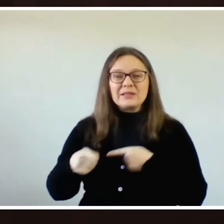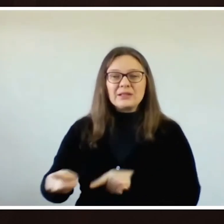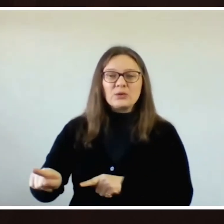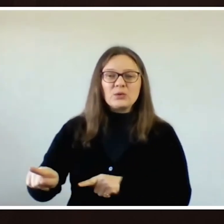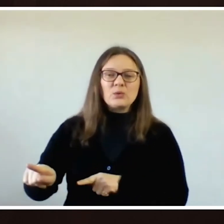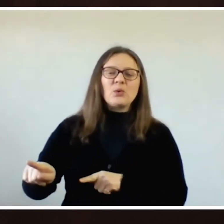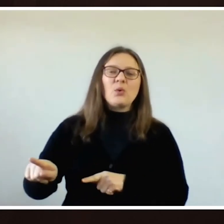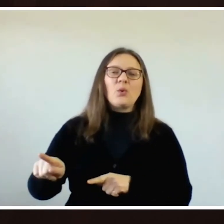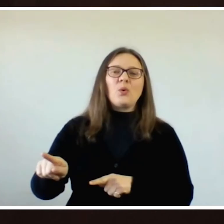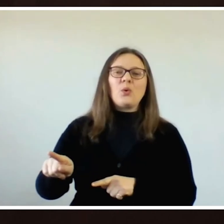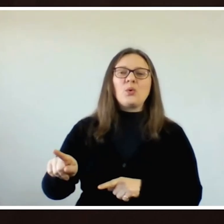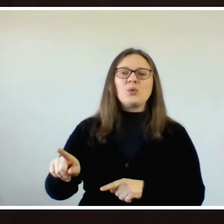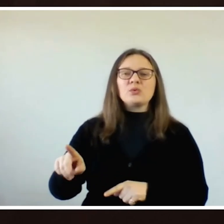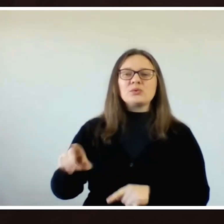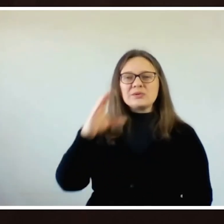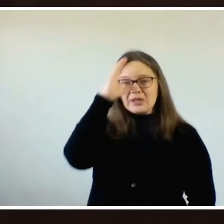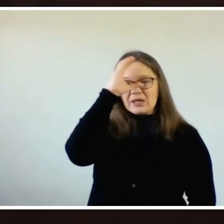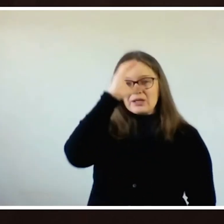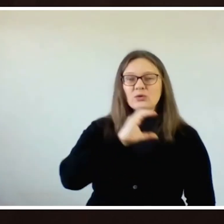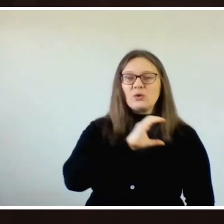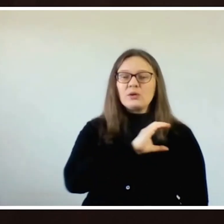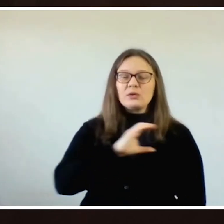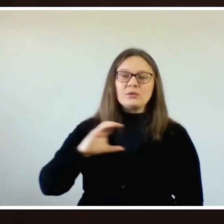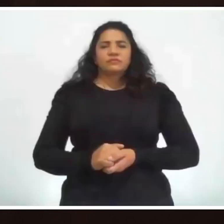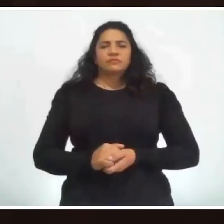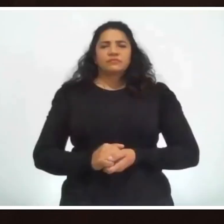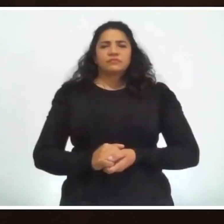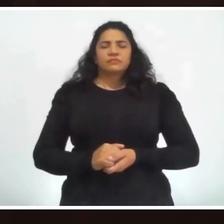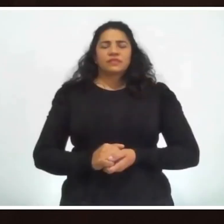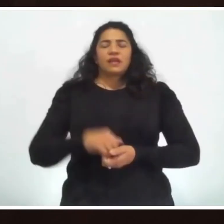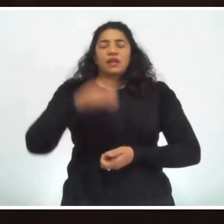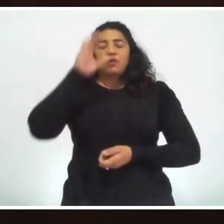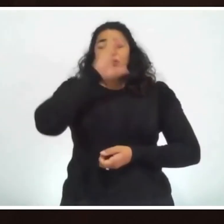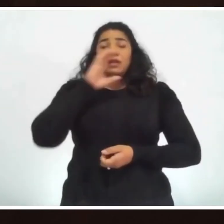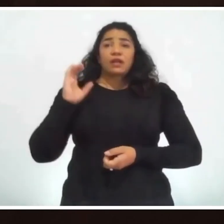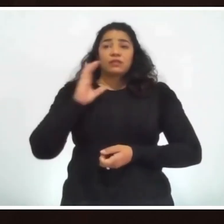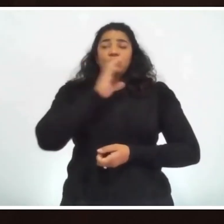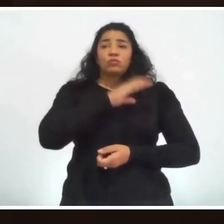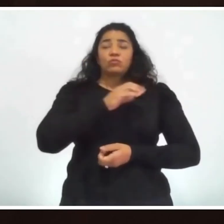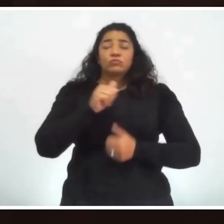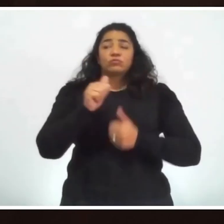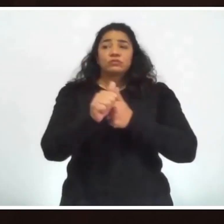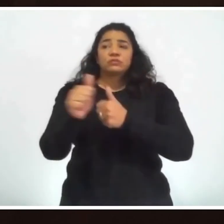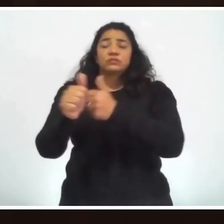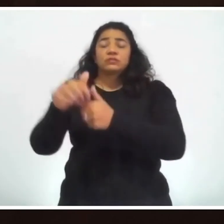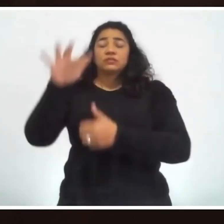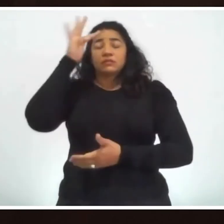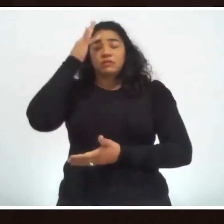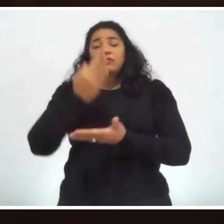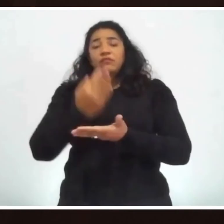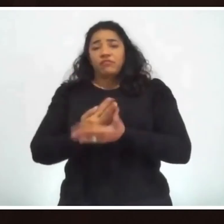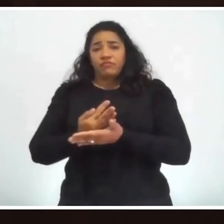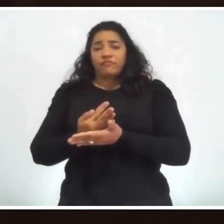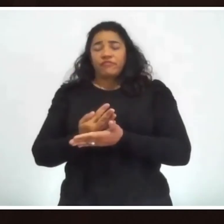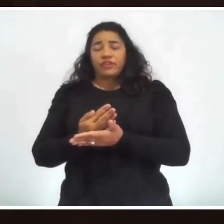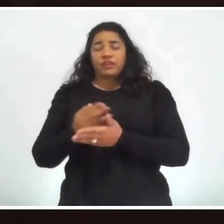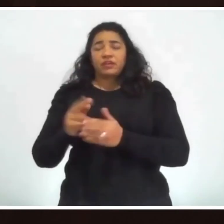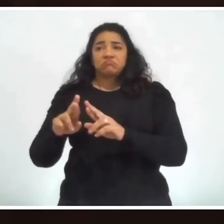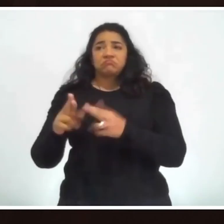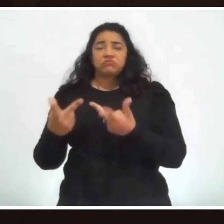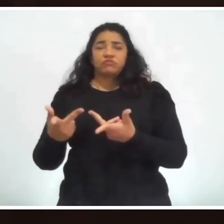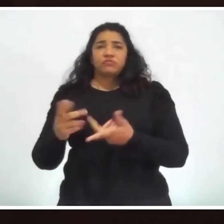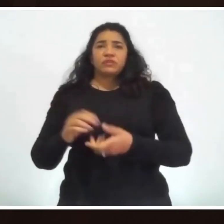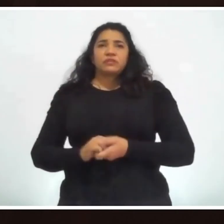fé nicena. Sob o édito de Valente, em 367, Atanásio foi mais uma